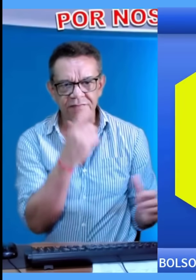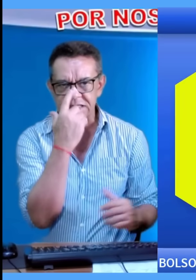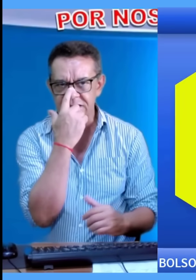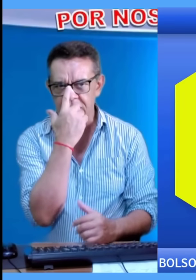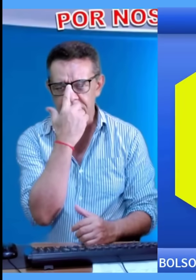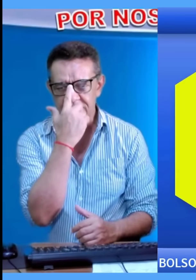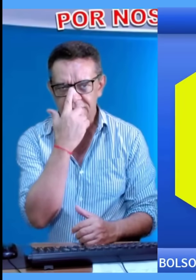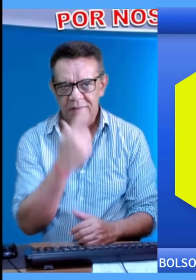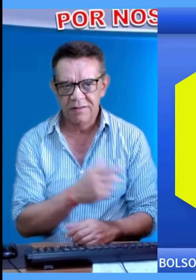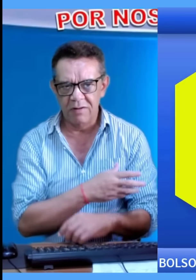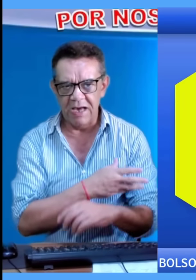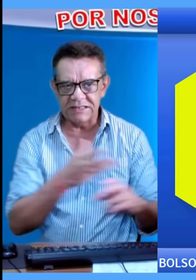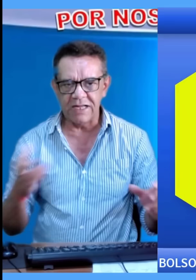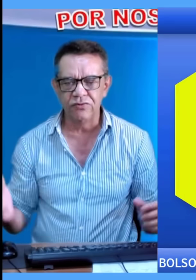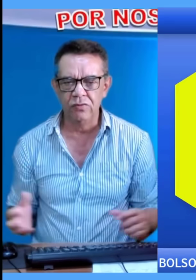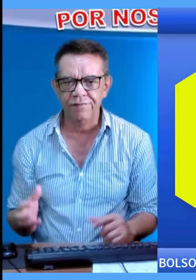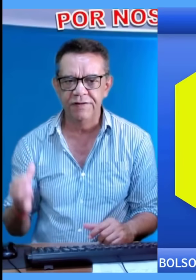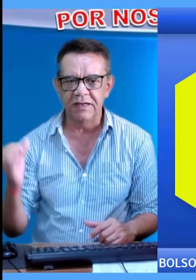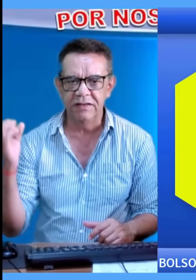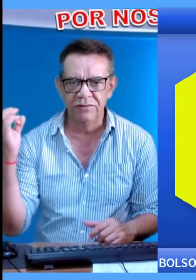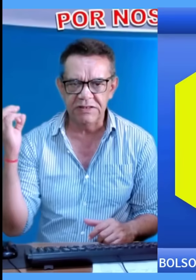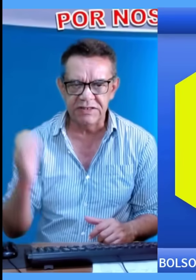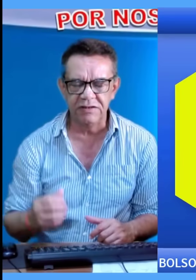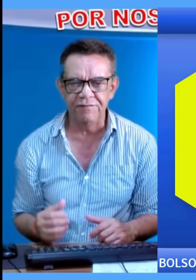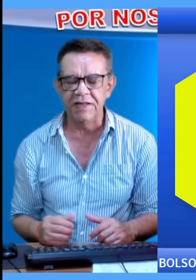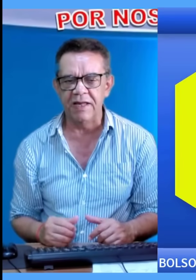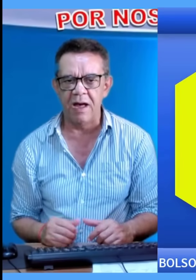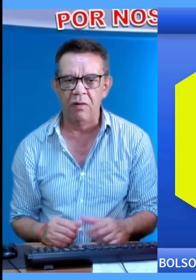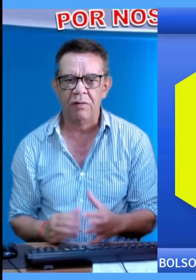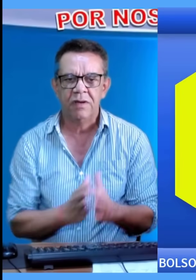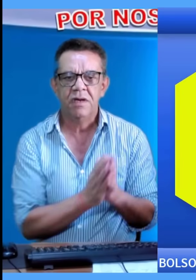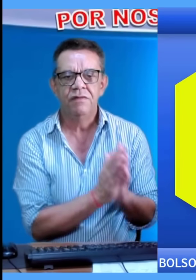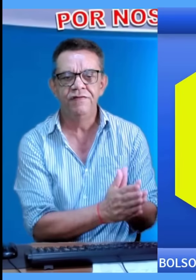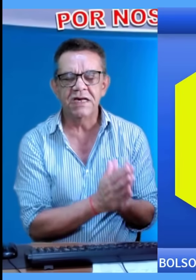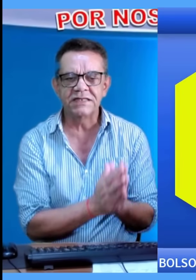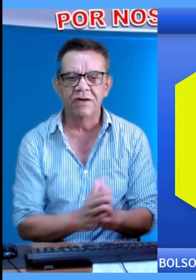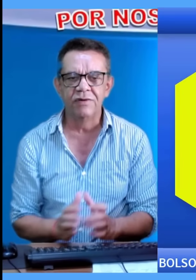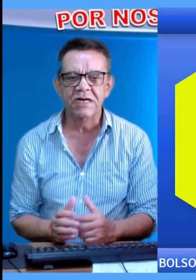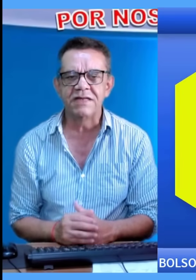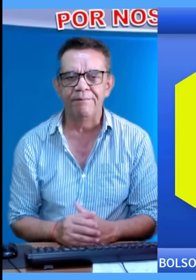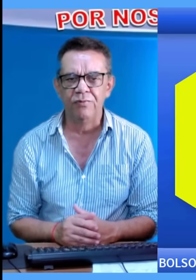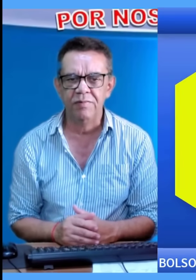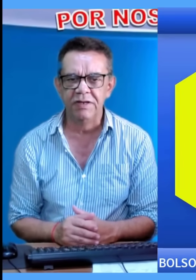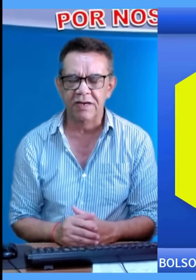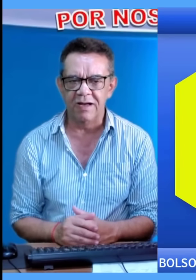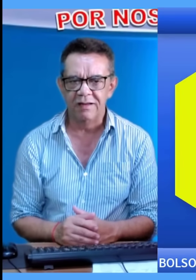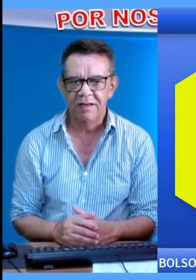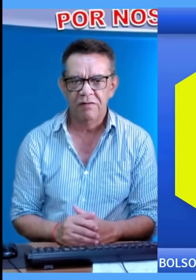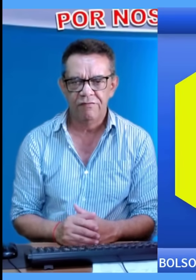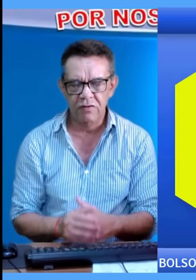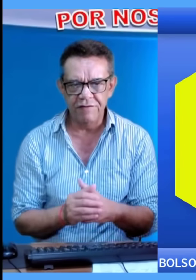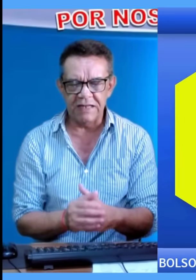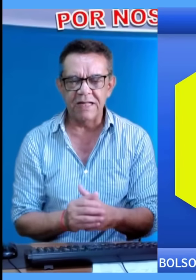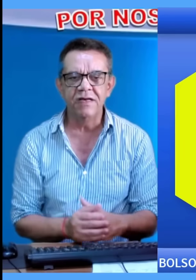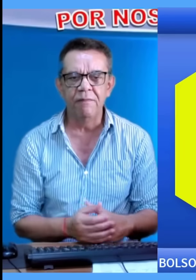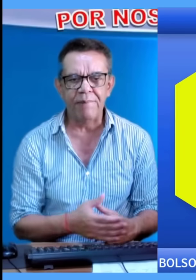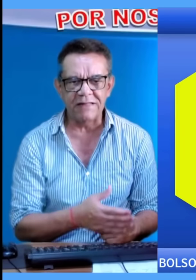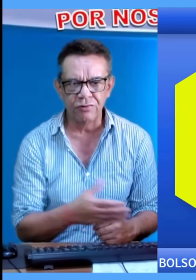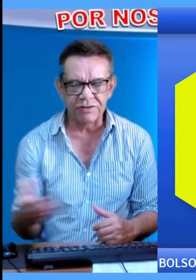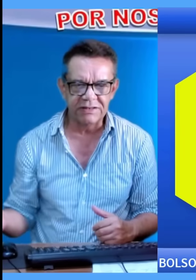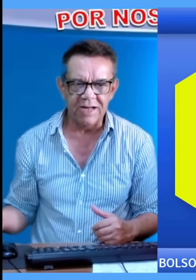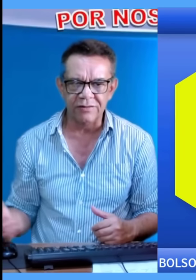permitir a invasão, não resta dúvida que o Distrito Federal, via segurança pública, foi o